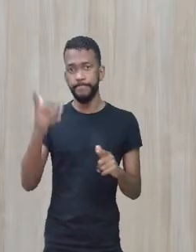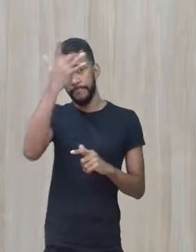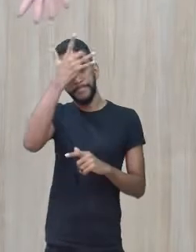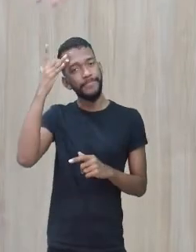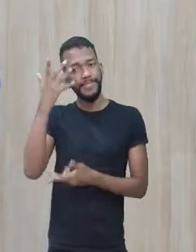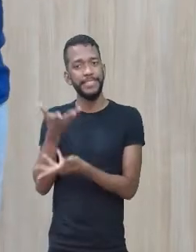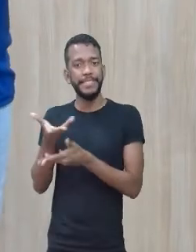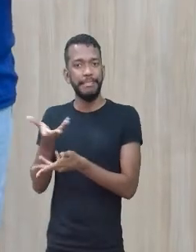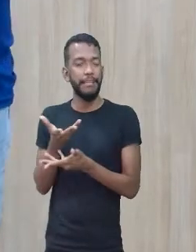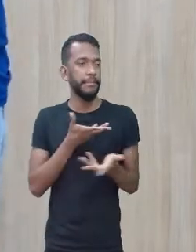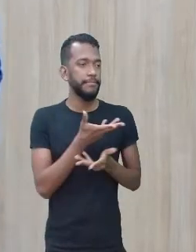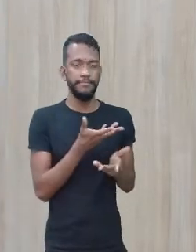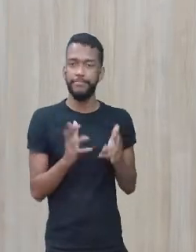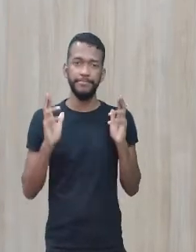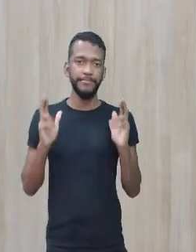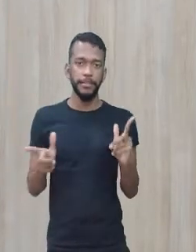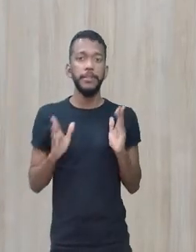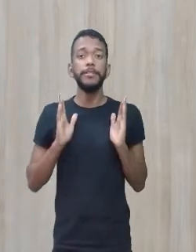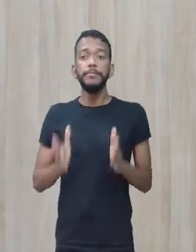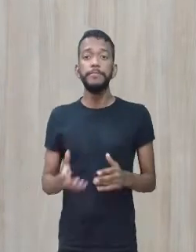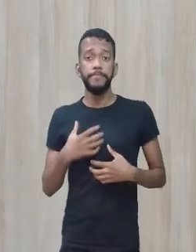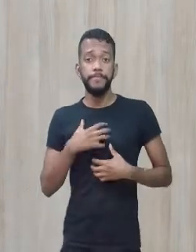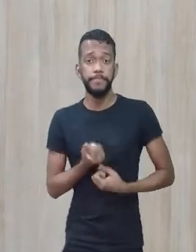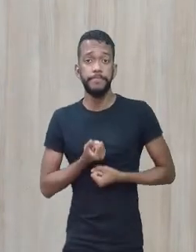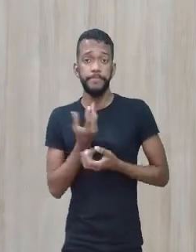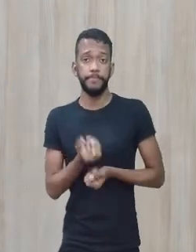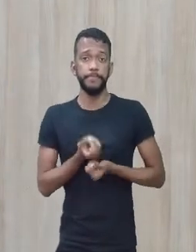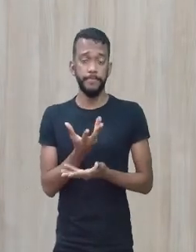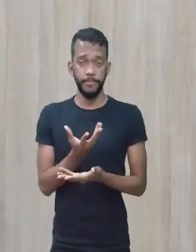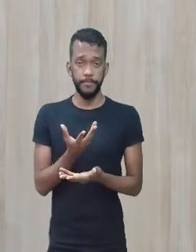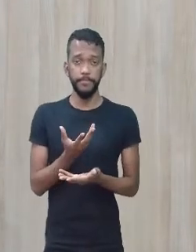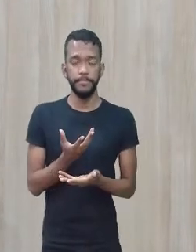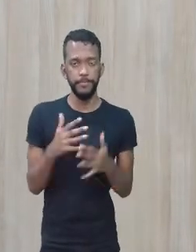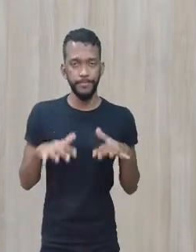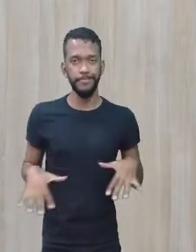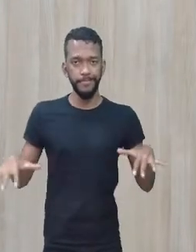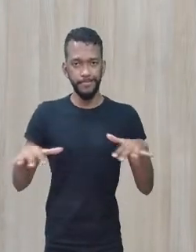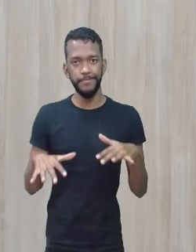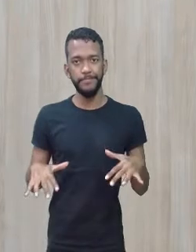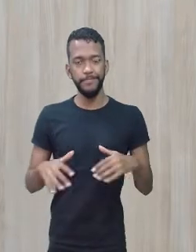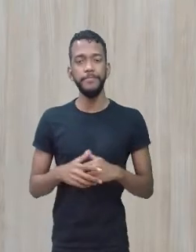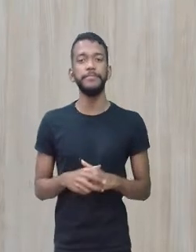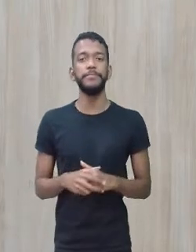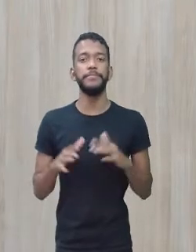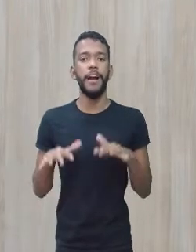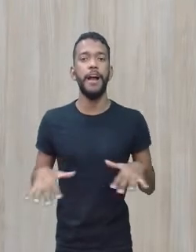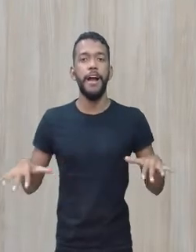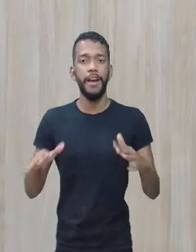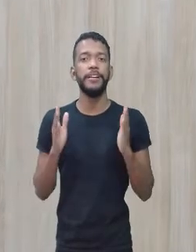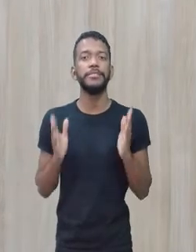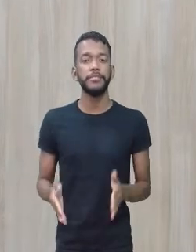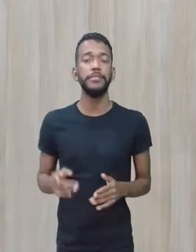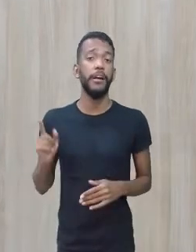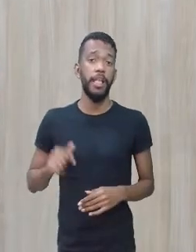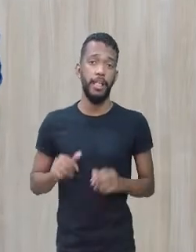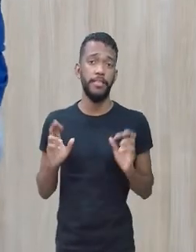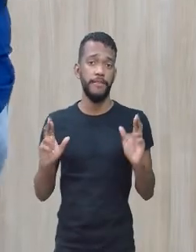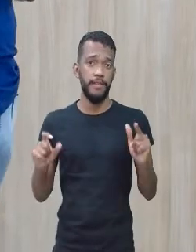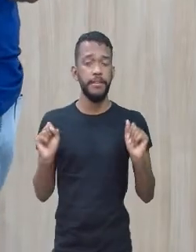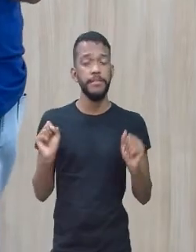elas interagem ali e se manifestam naquelas naquelas áreas, né, elas são